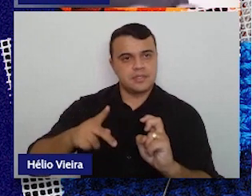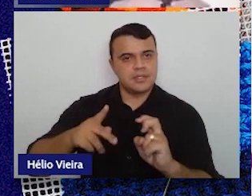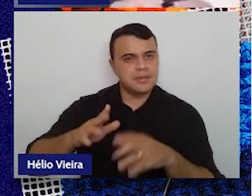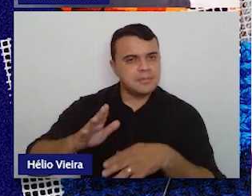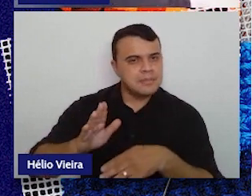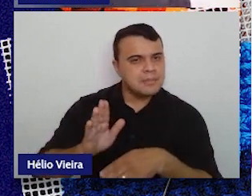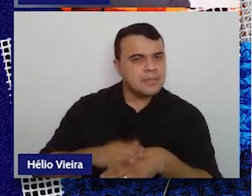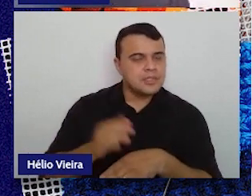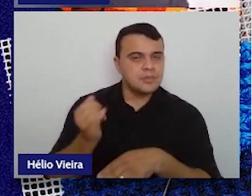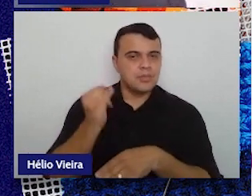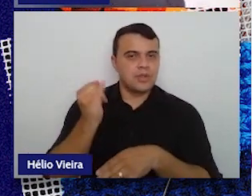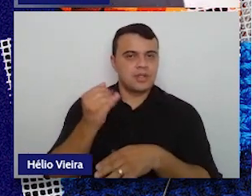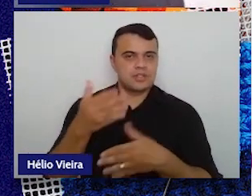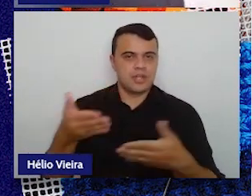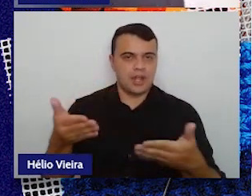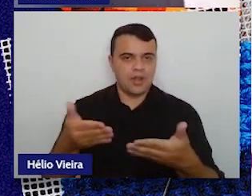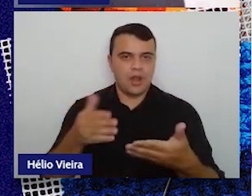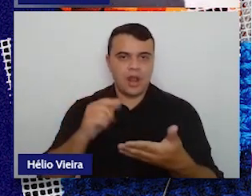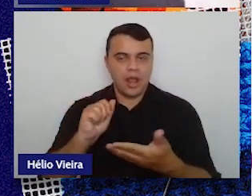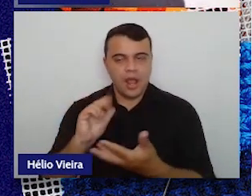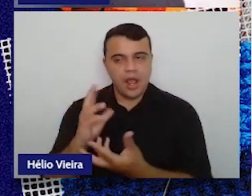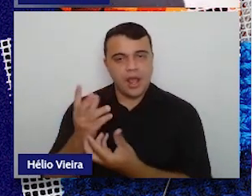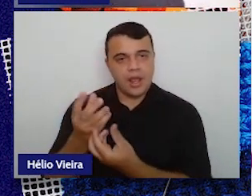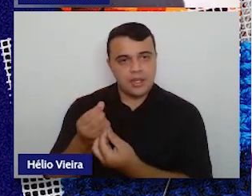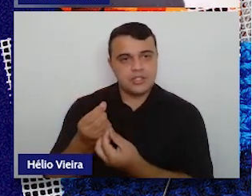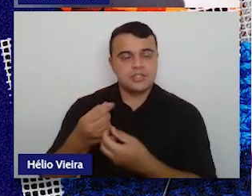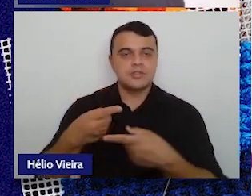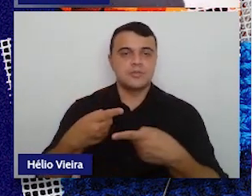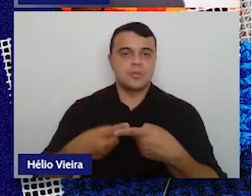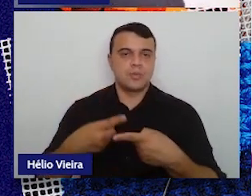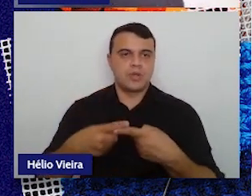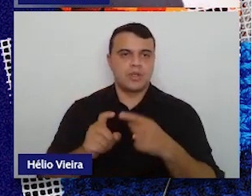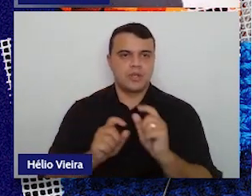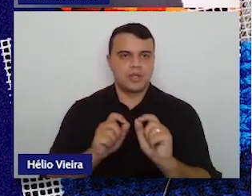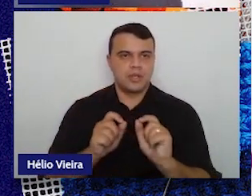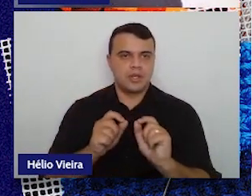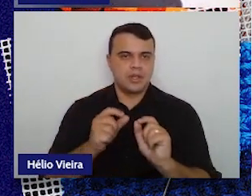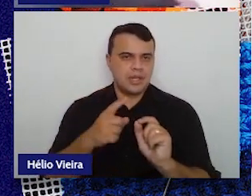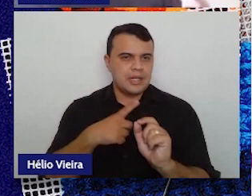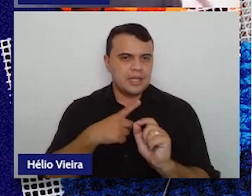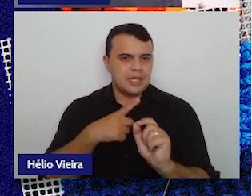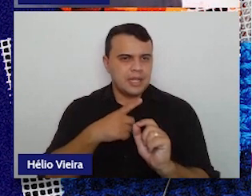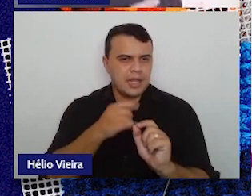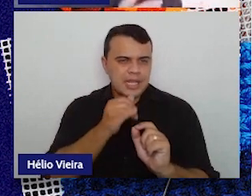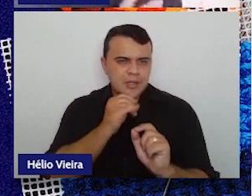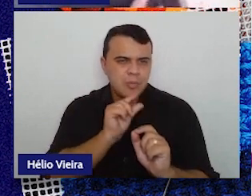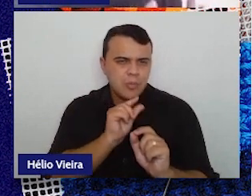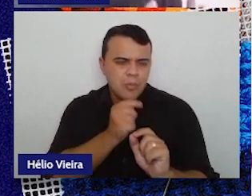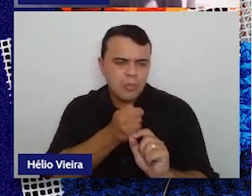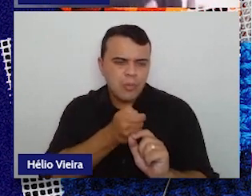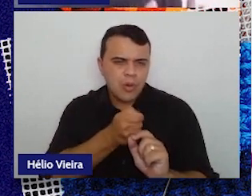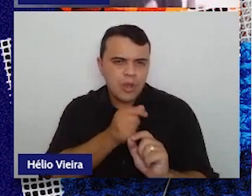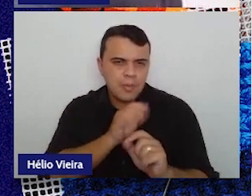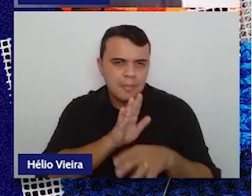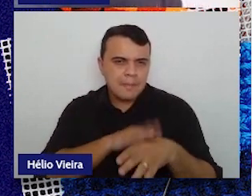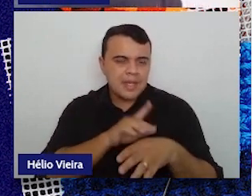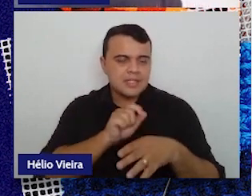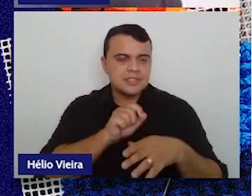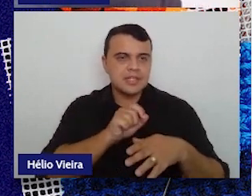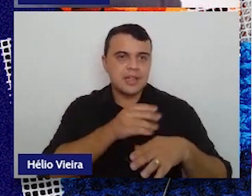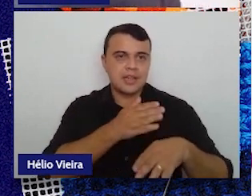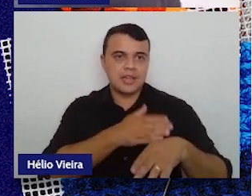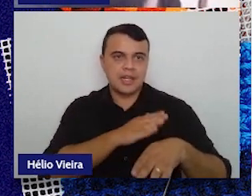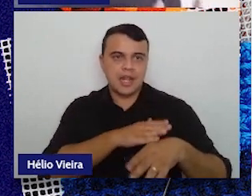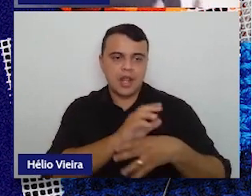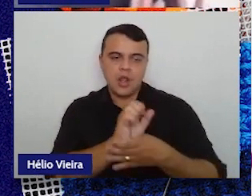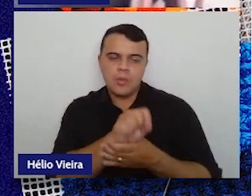para o conteúdo de artes, porque é um pouquinho mais esse trabalhar da coordenação